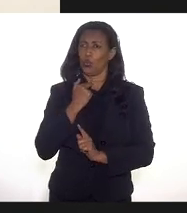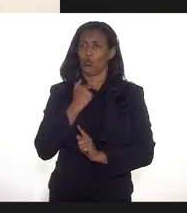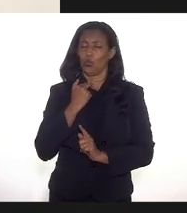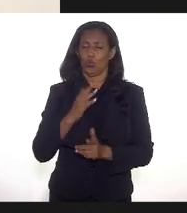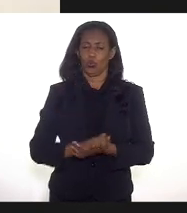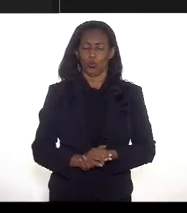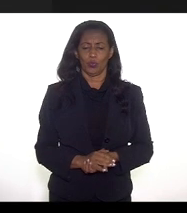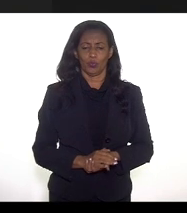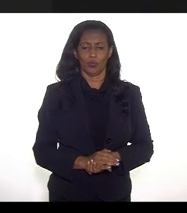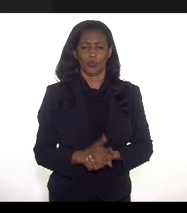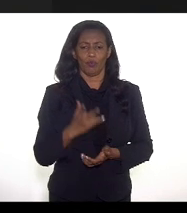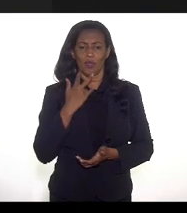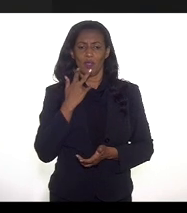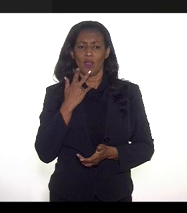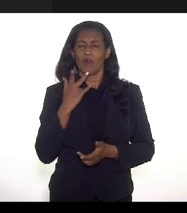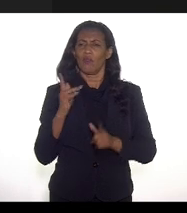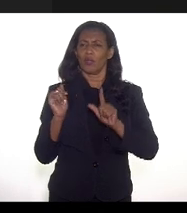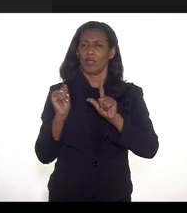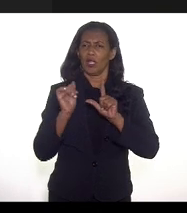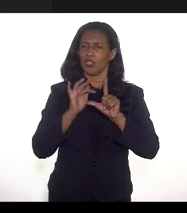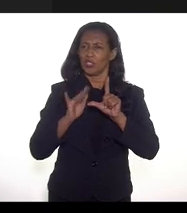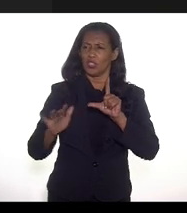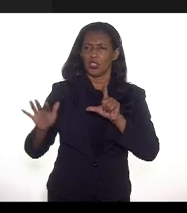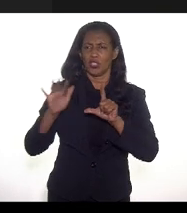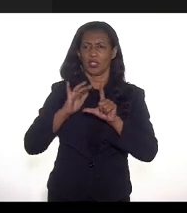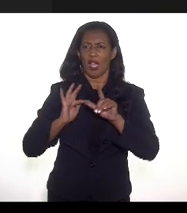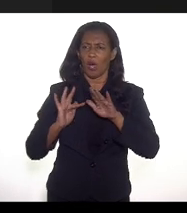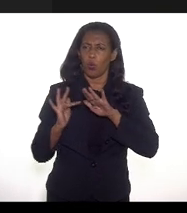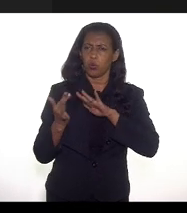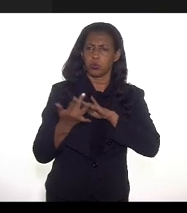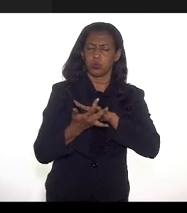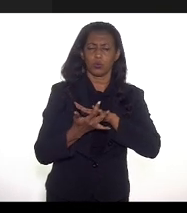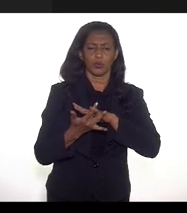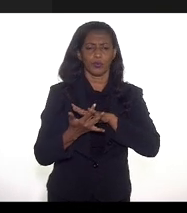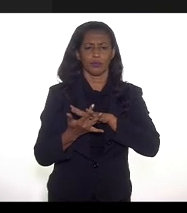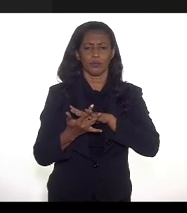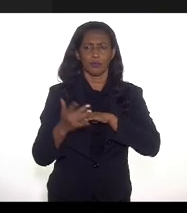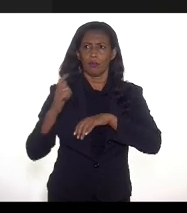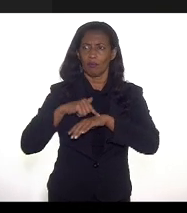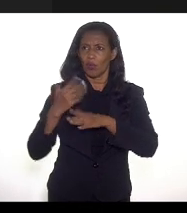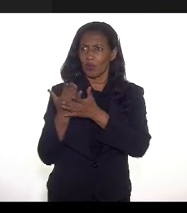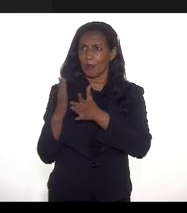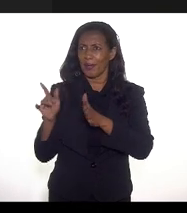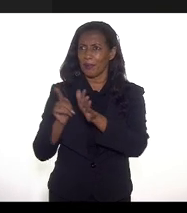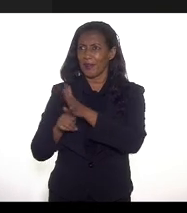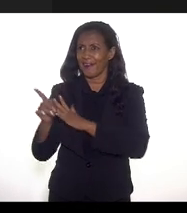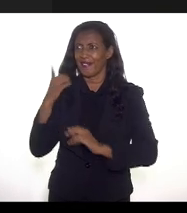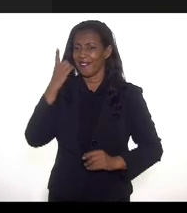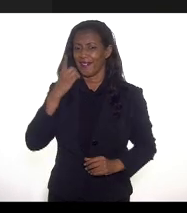social, inclusão digital, EAD. Meu tempo acabou, deputado?